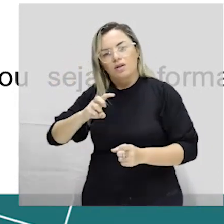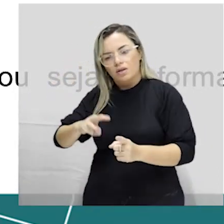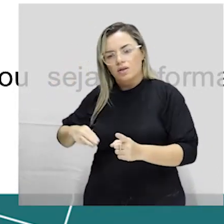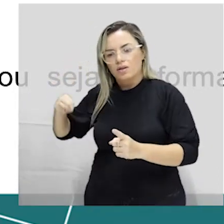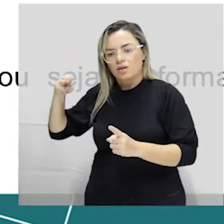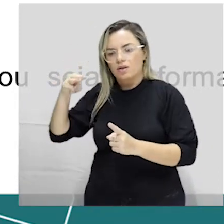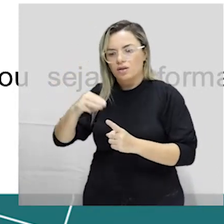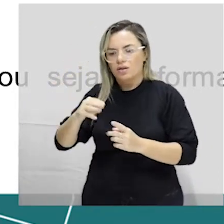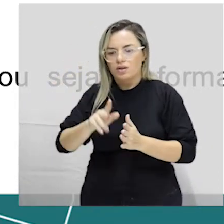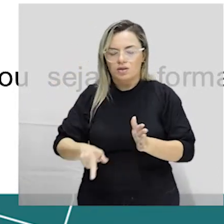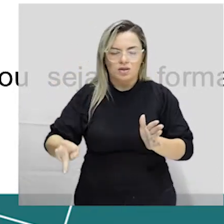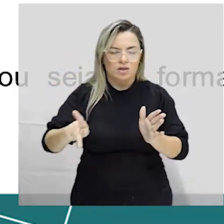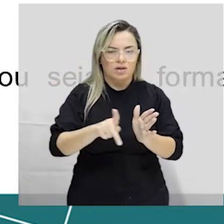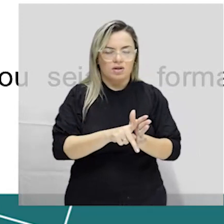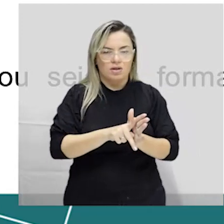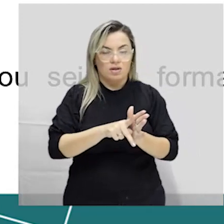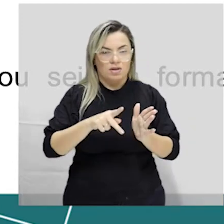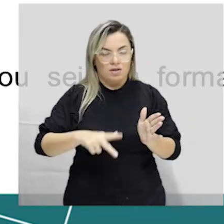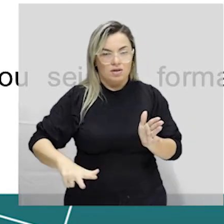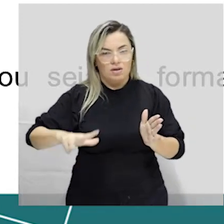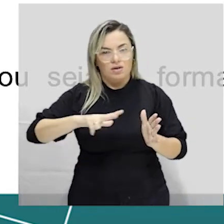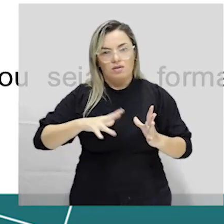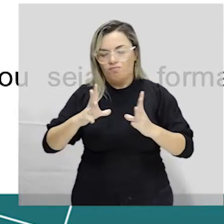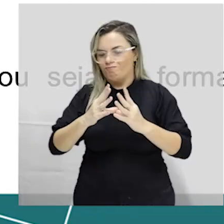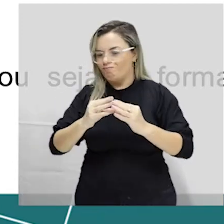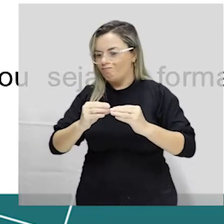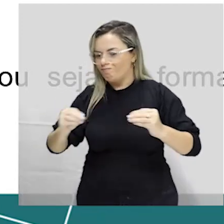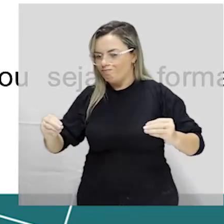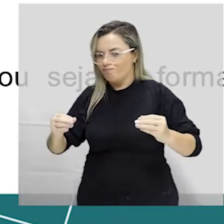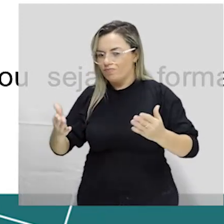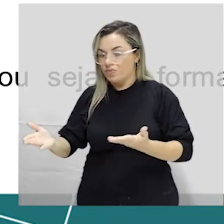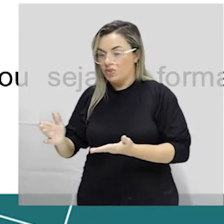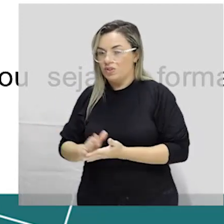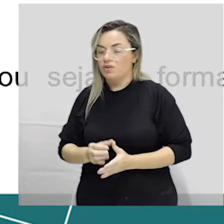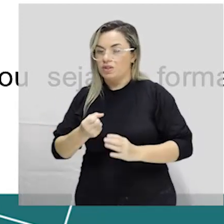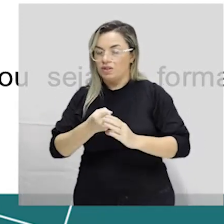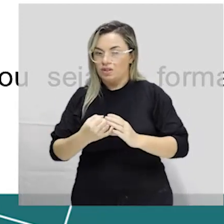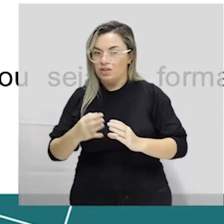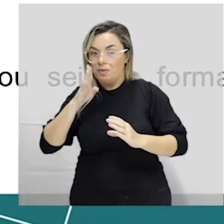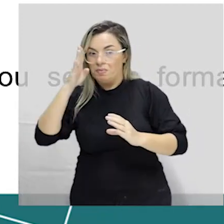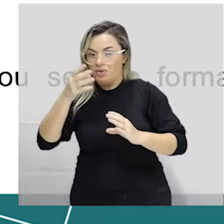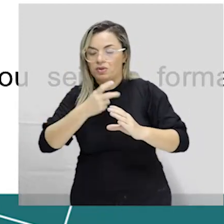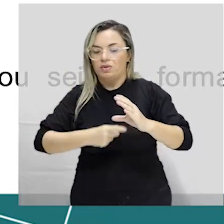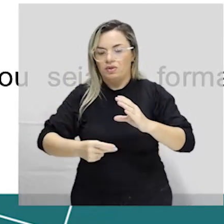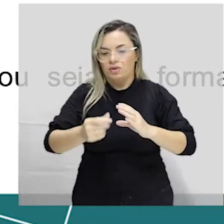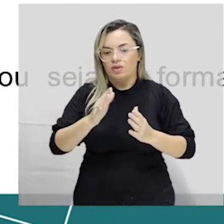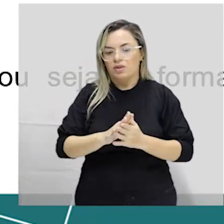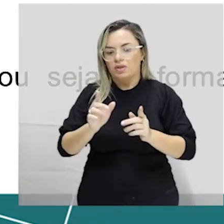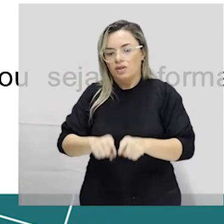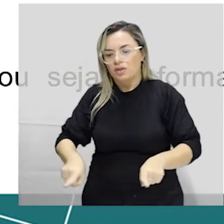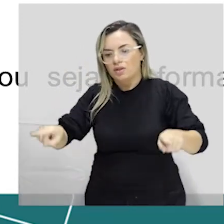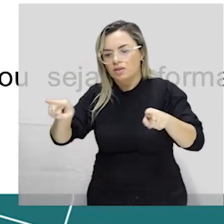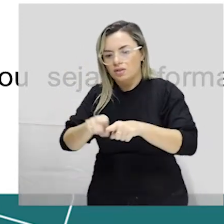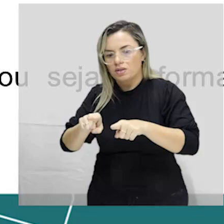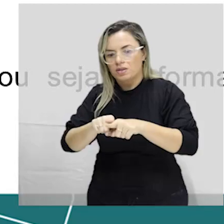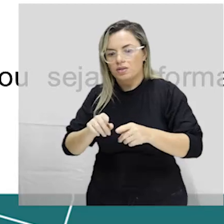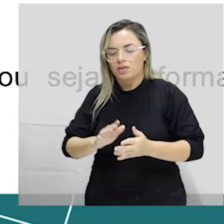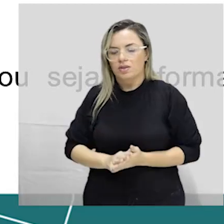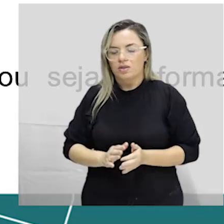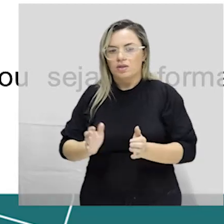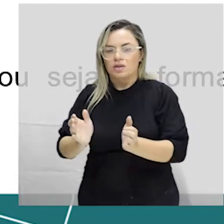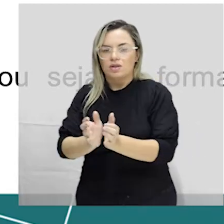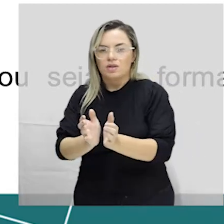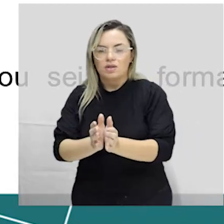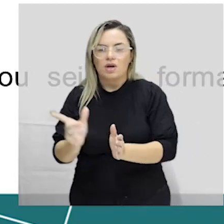com a propriedade privada, que é uma das características principais do capitalismo, e minar aos poucos a diferença de classes, ou seja,